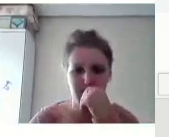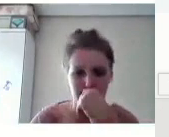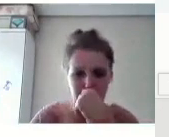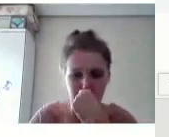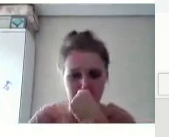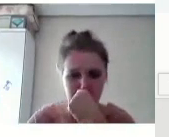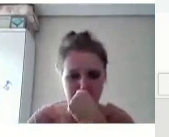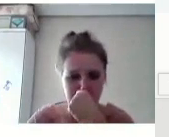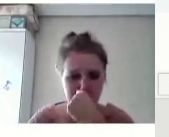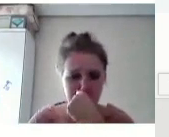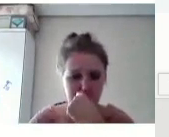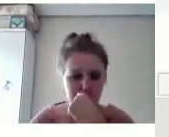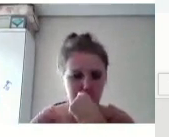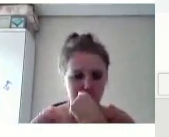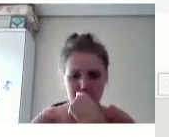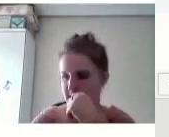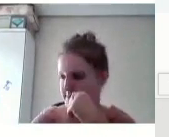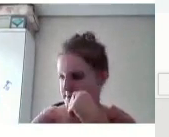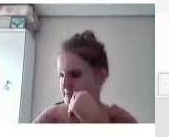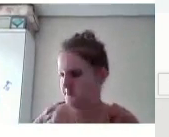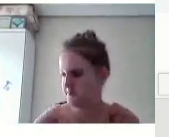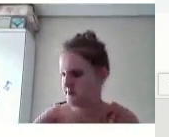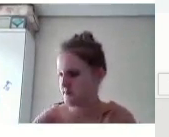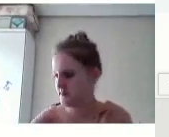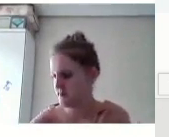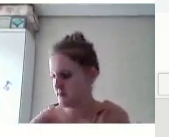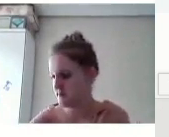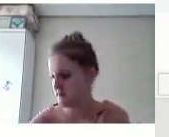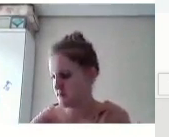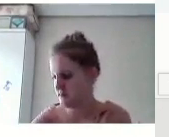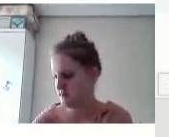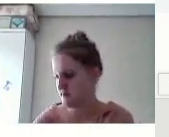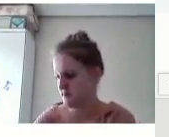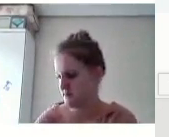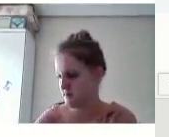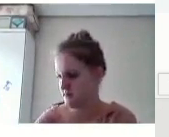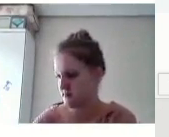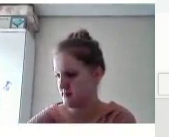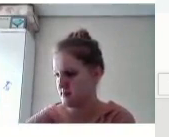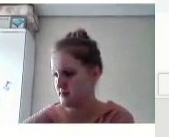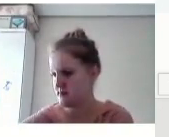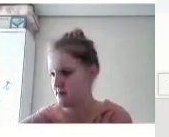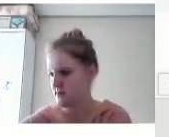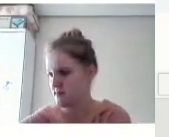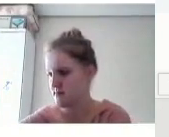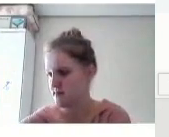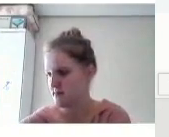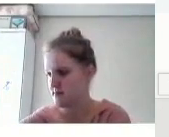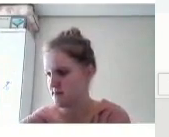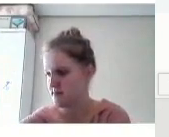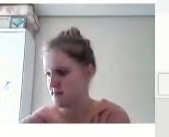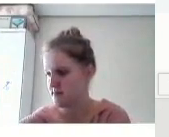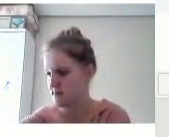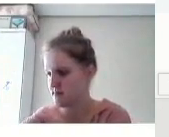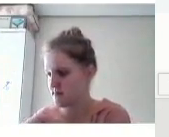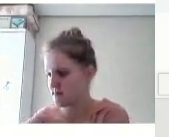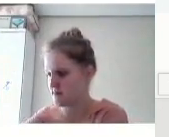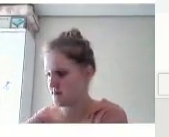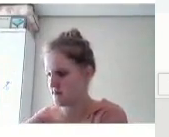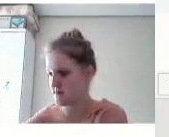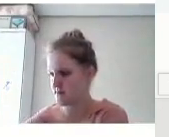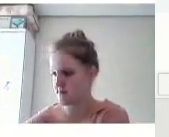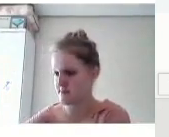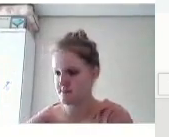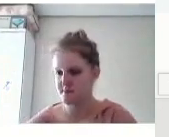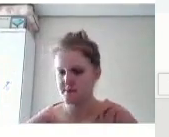variação delta y, né? E essa expansão em primeira ordem de uma função, né, em termos da variável y, né? Então a gente pode sempre escrever